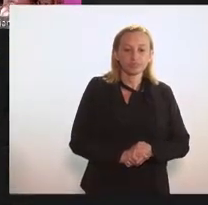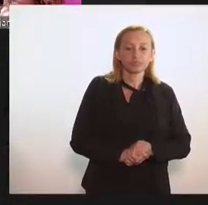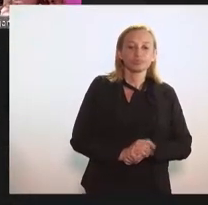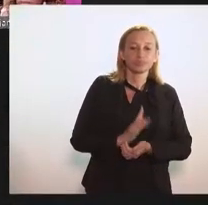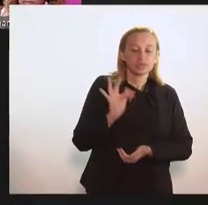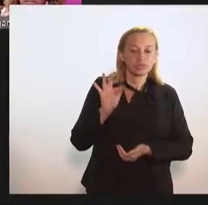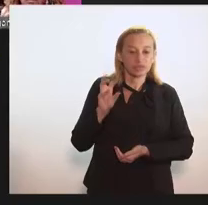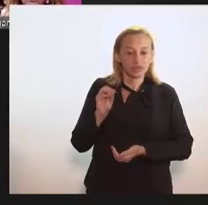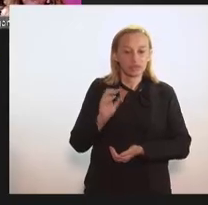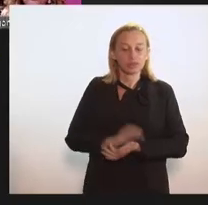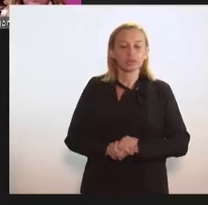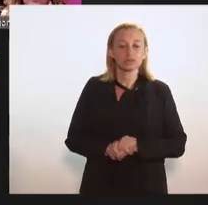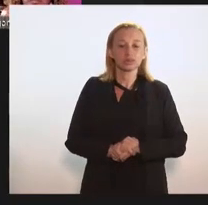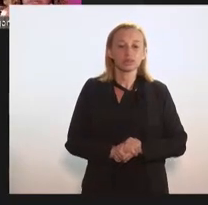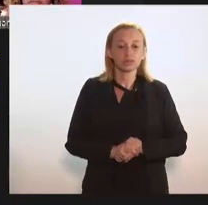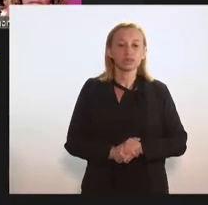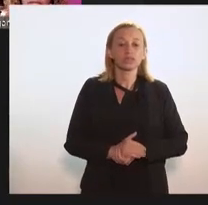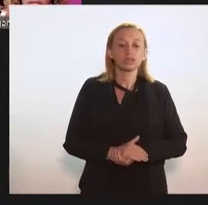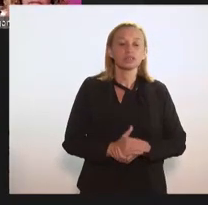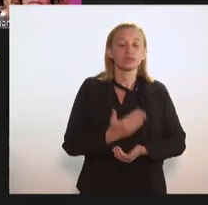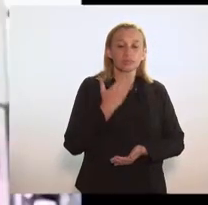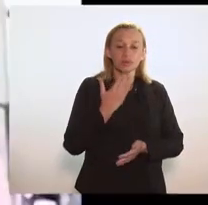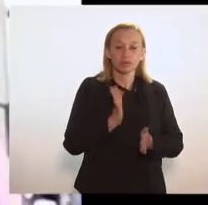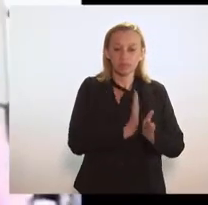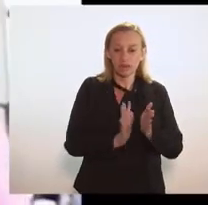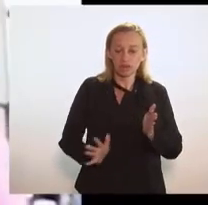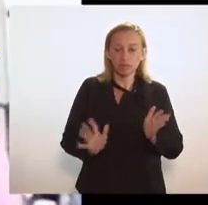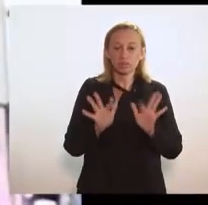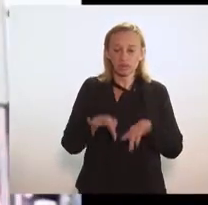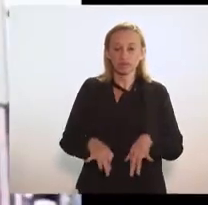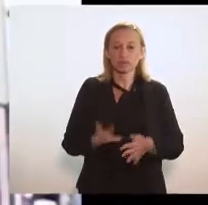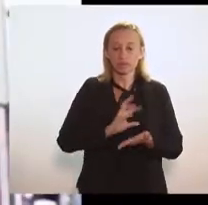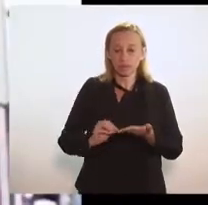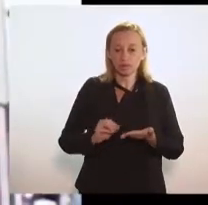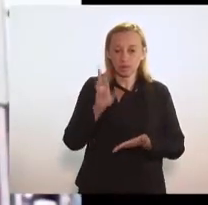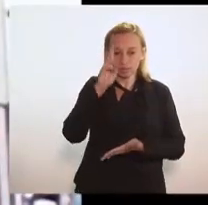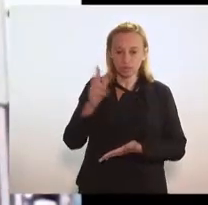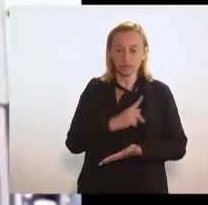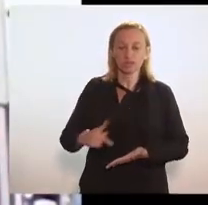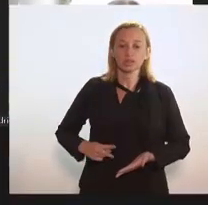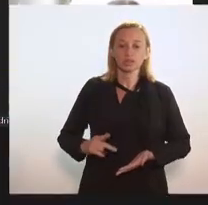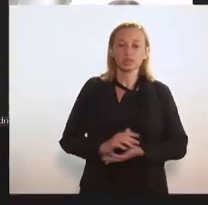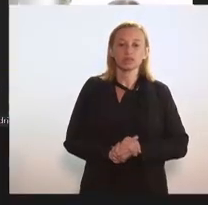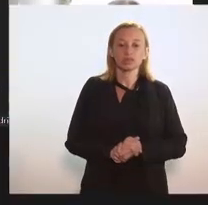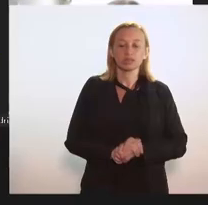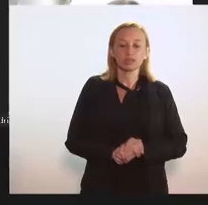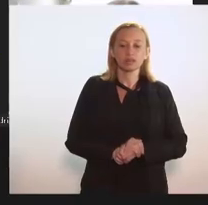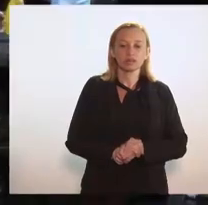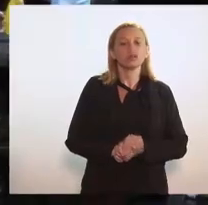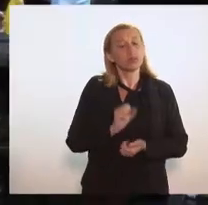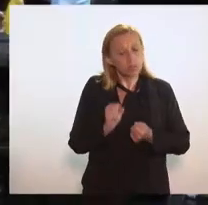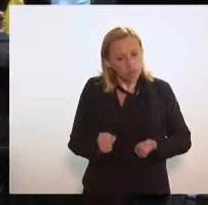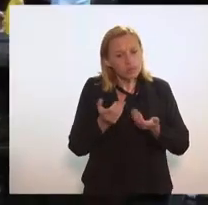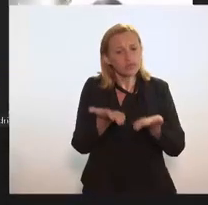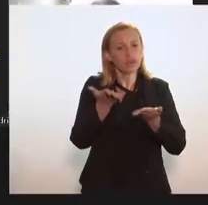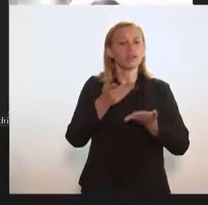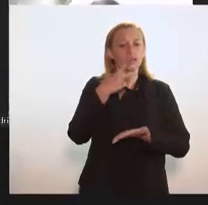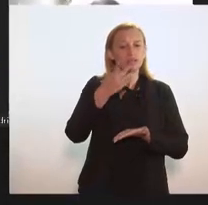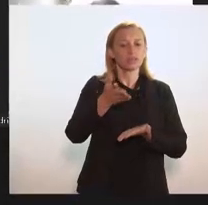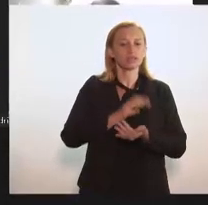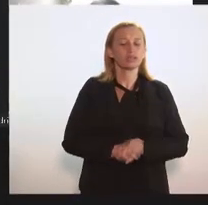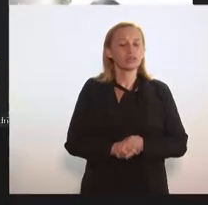a e o meu a pela ordem pode ser o final da falta presente e e fala Flávia